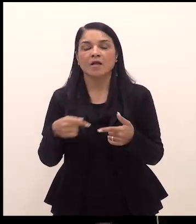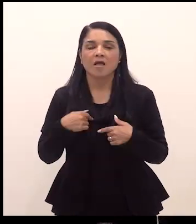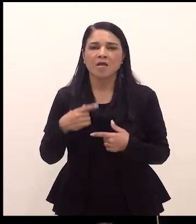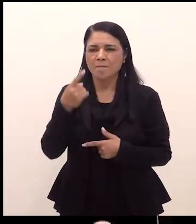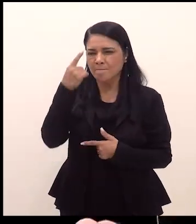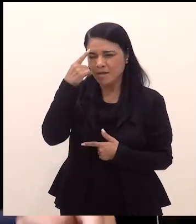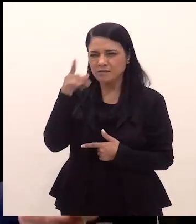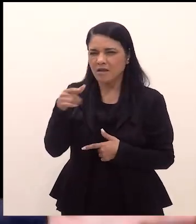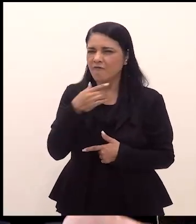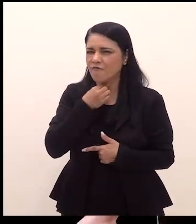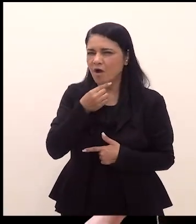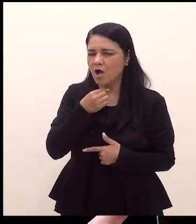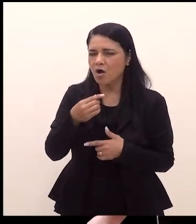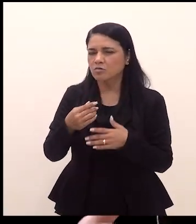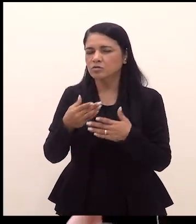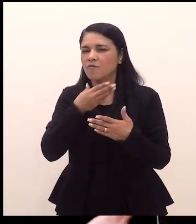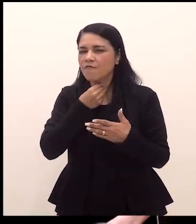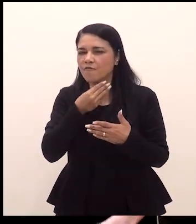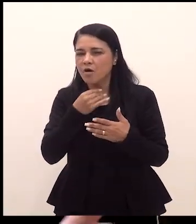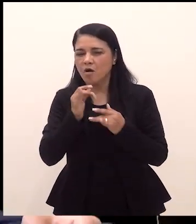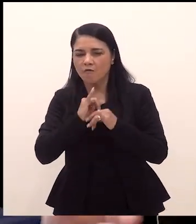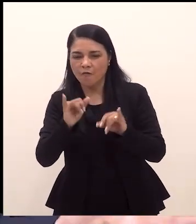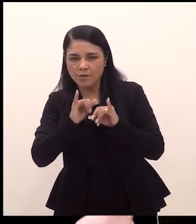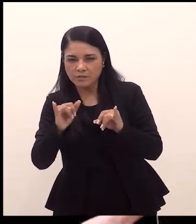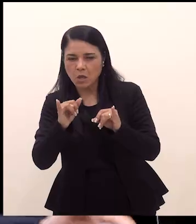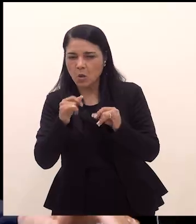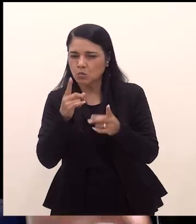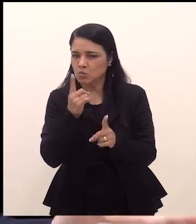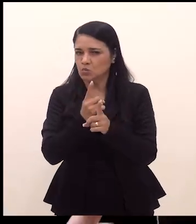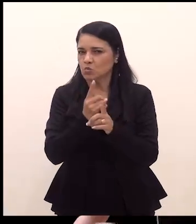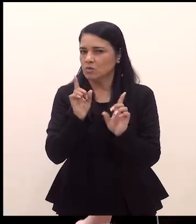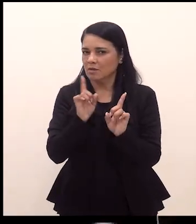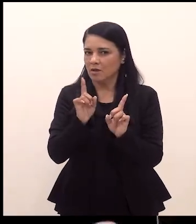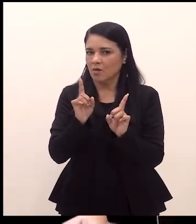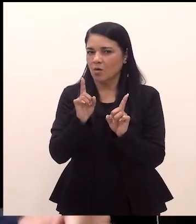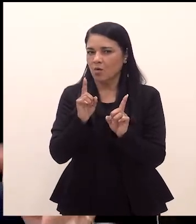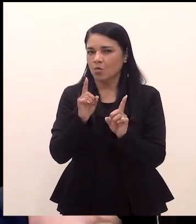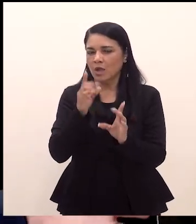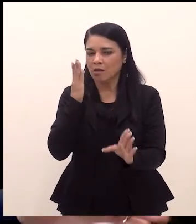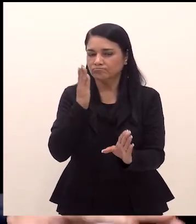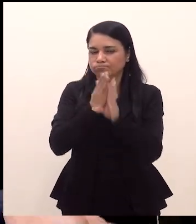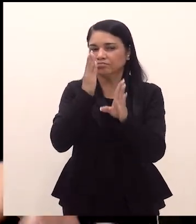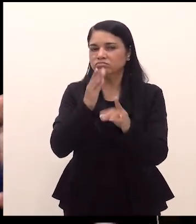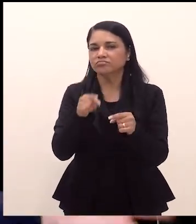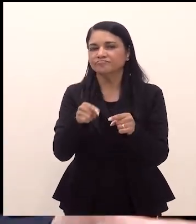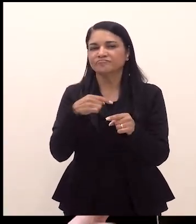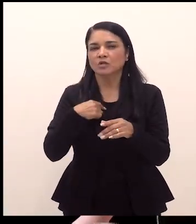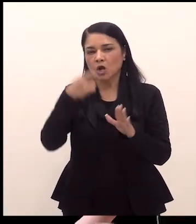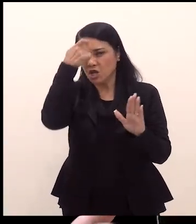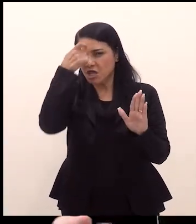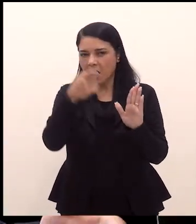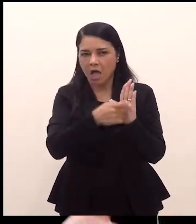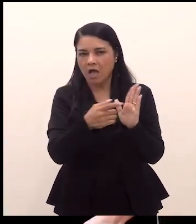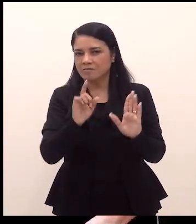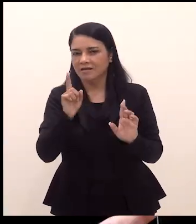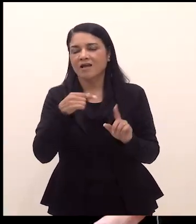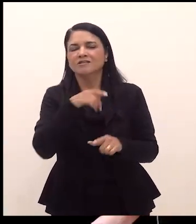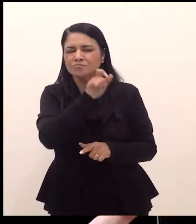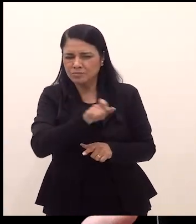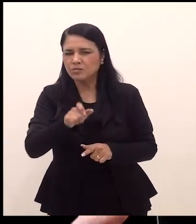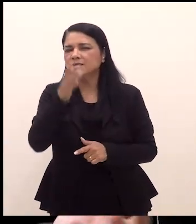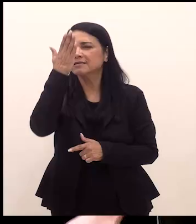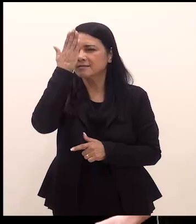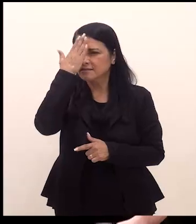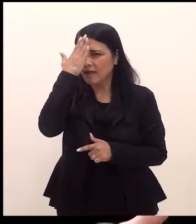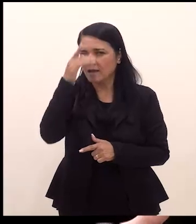acha que o cidadão é enganado porque a fake news, ele não identifica que aquilo é falso, ou que é uma coisa sintética, um conteúdo gerado por IA.